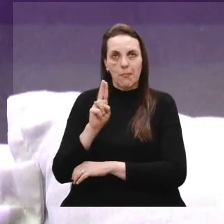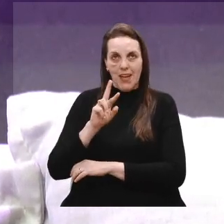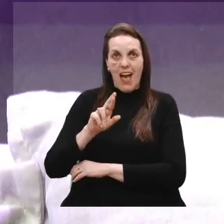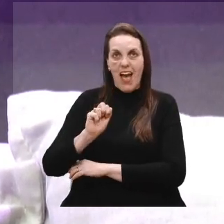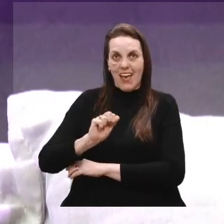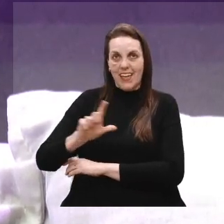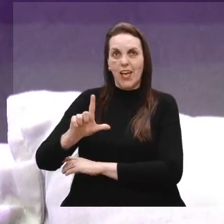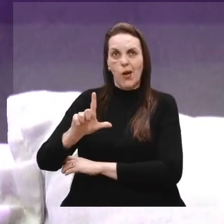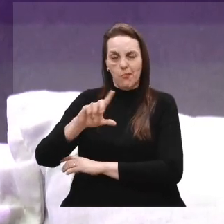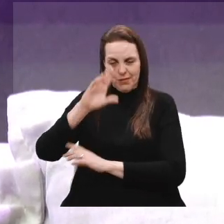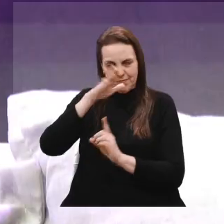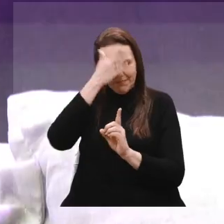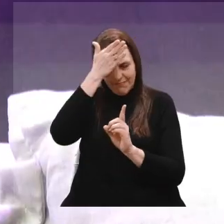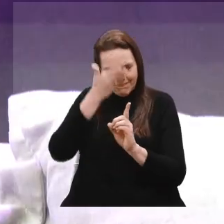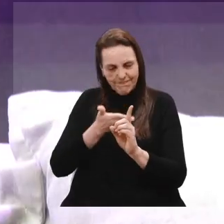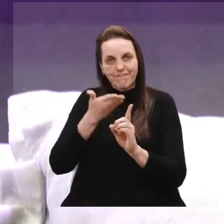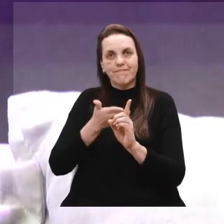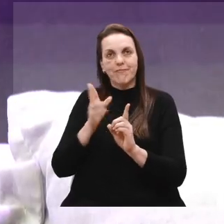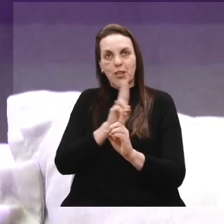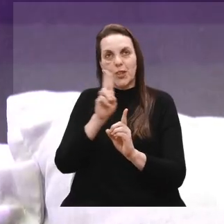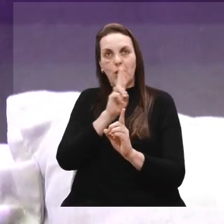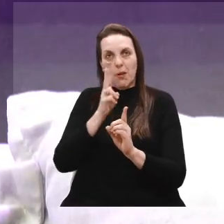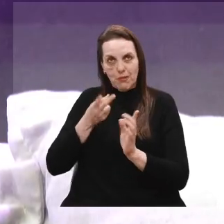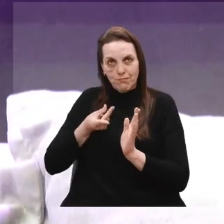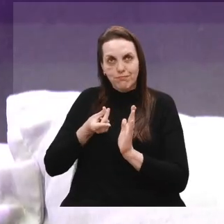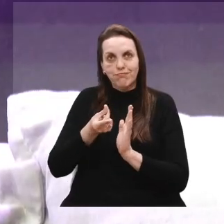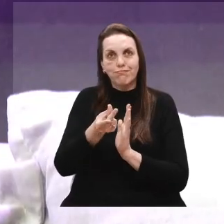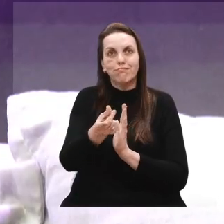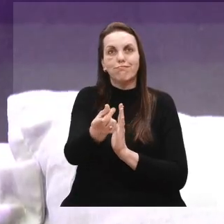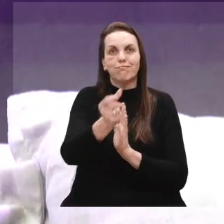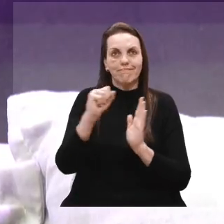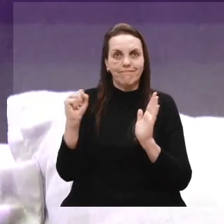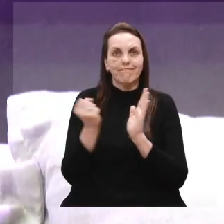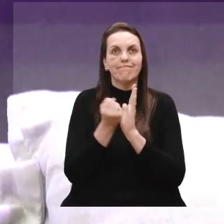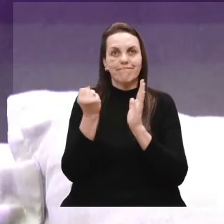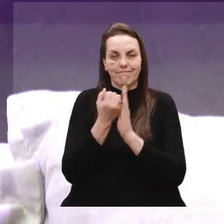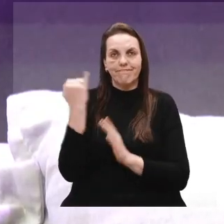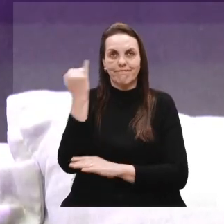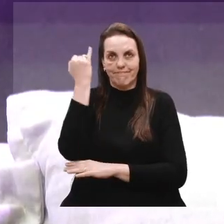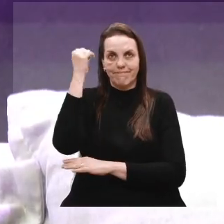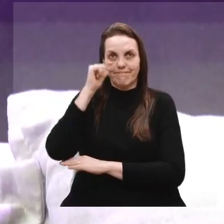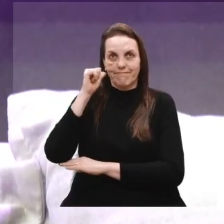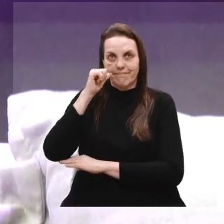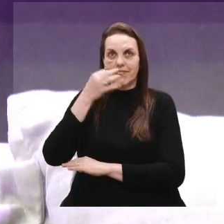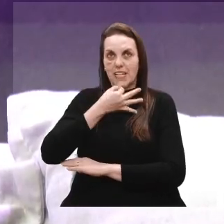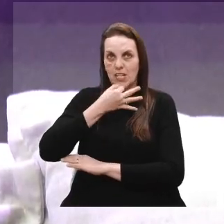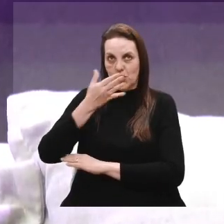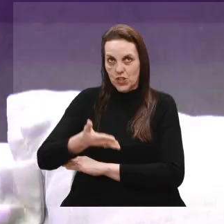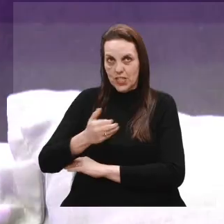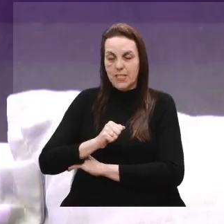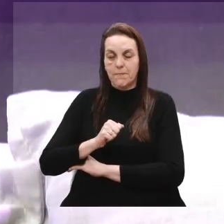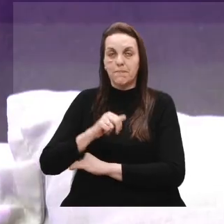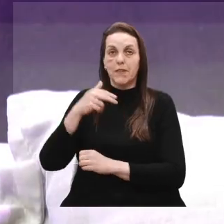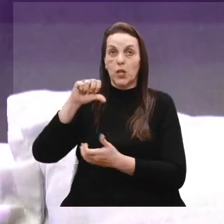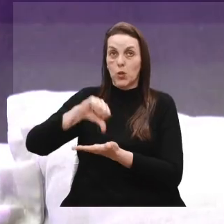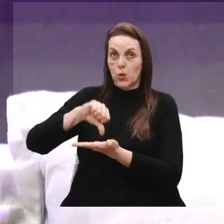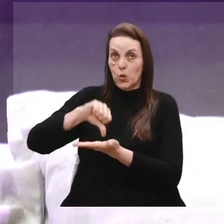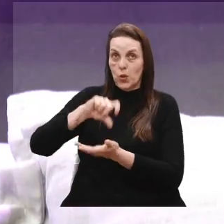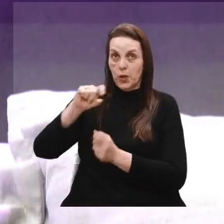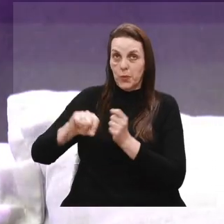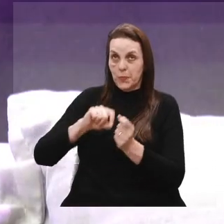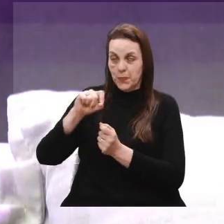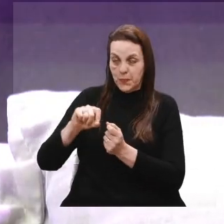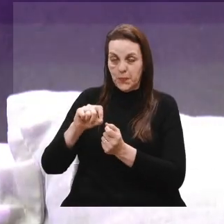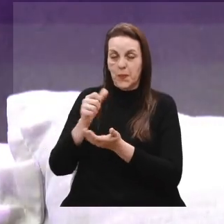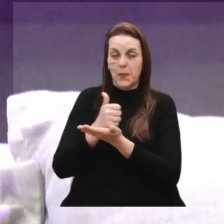para honrar o nome dela e levar adiante esse legado dessa mulher que foi tão importante para Caxias do Sul. O núcleo, então,